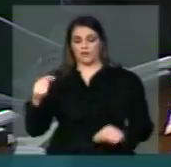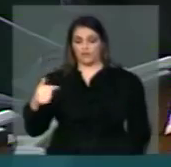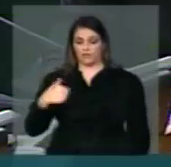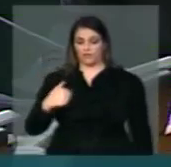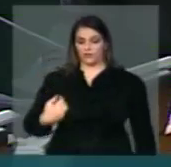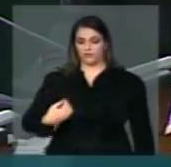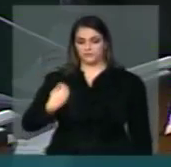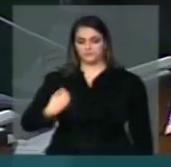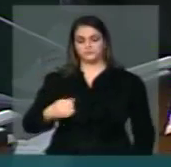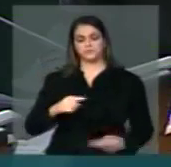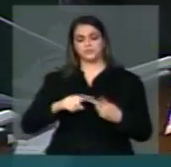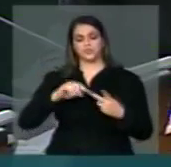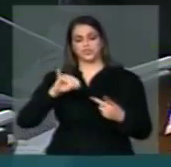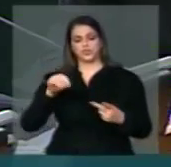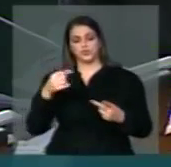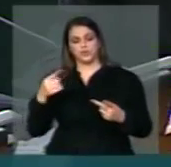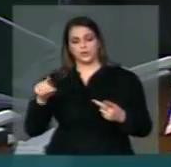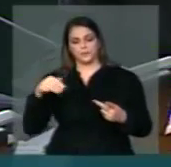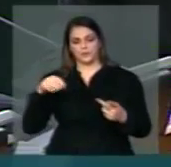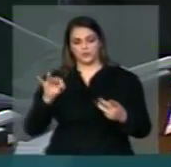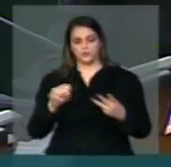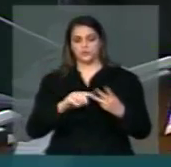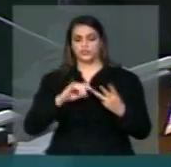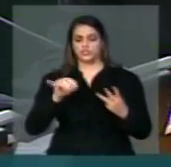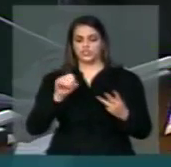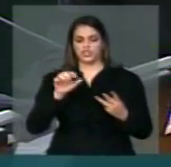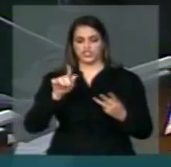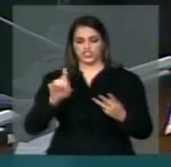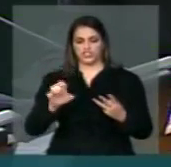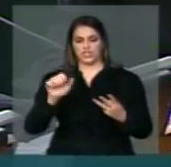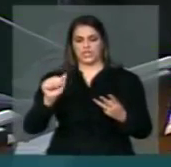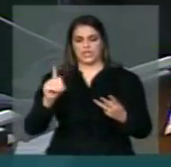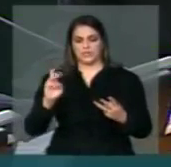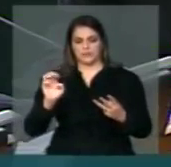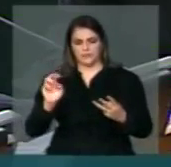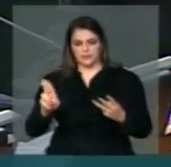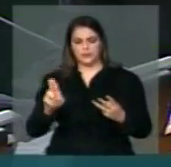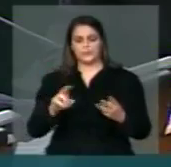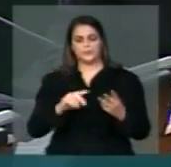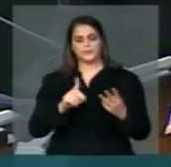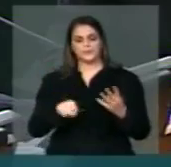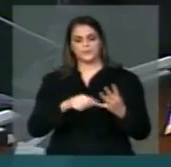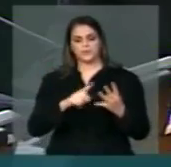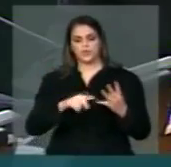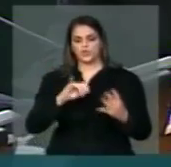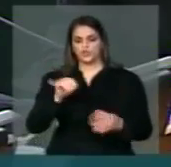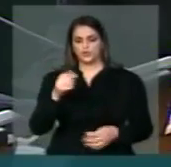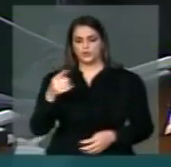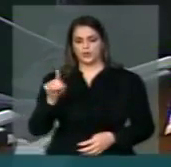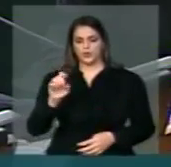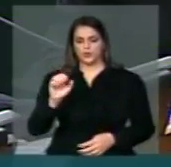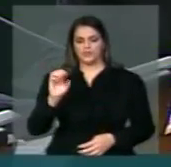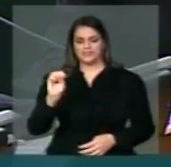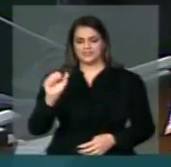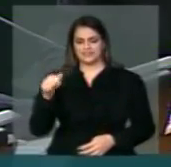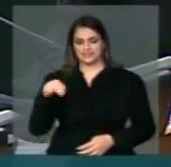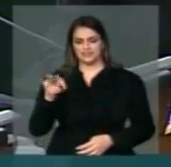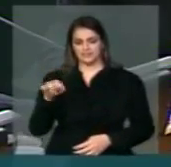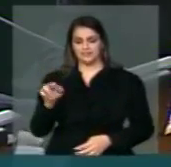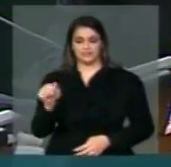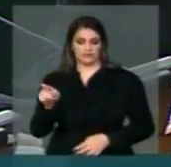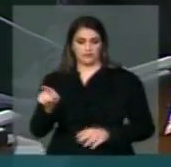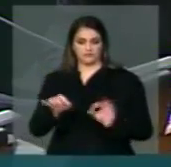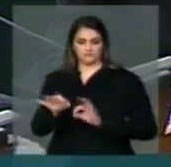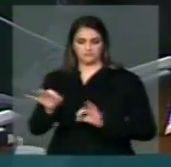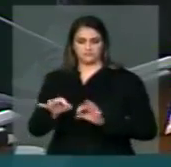o senhor João Marcos, o senhor Jorge Abreu, também diretor da empresa, o senhor João Santana, que agenciou o encontro,